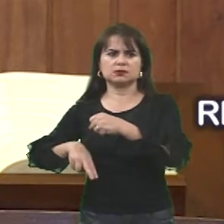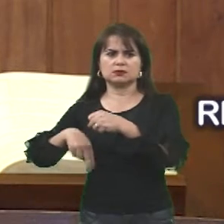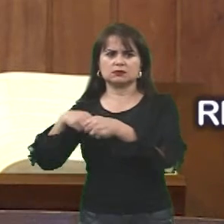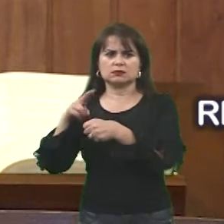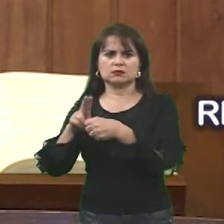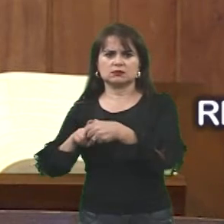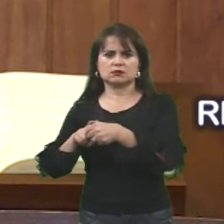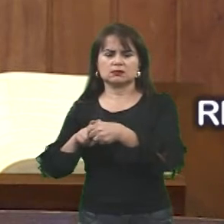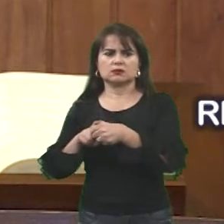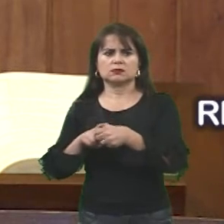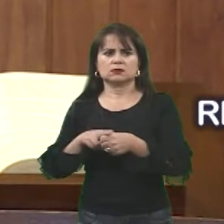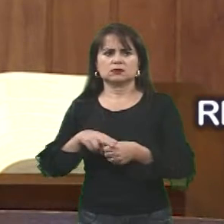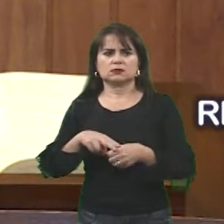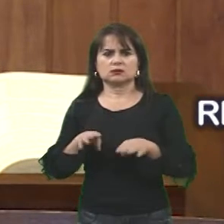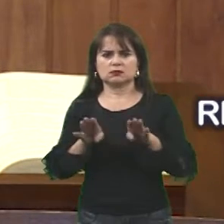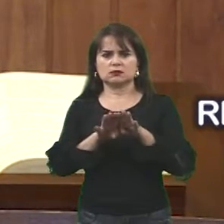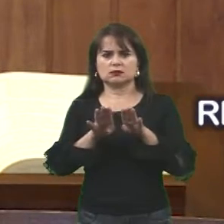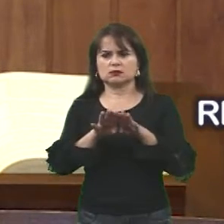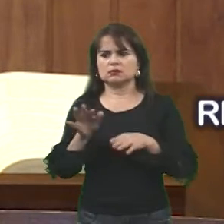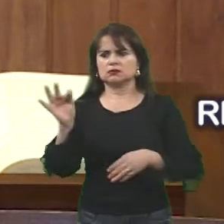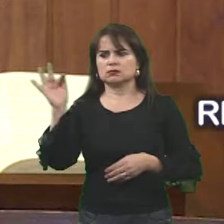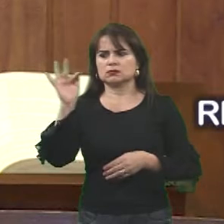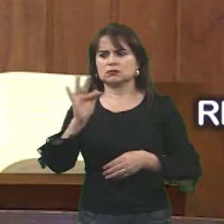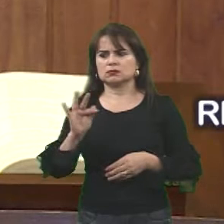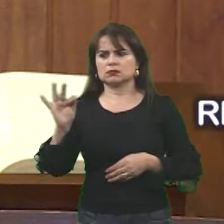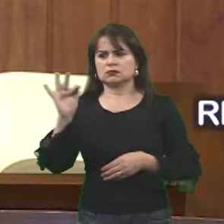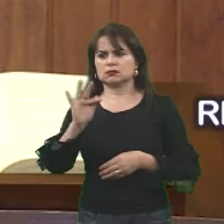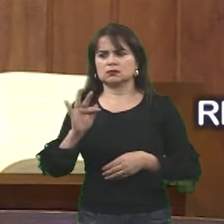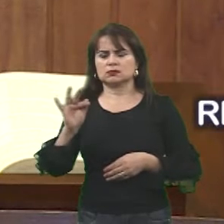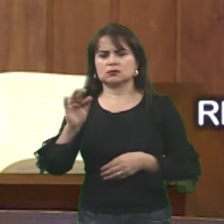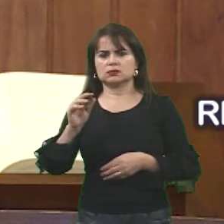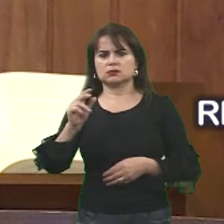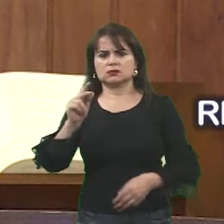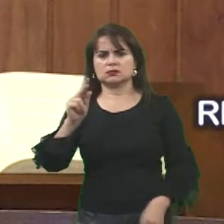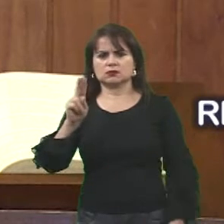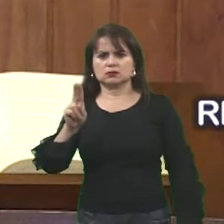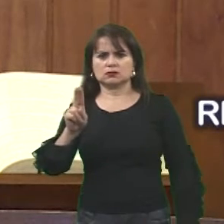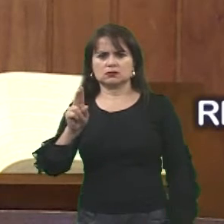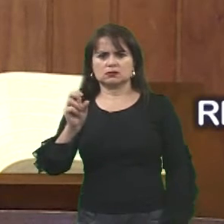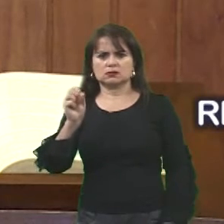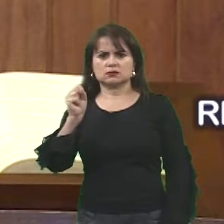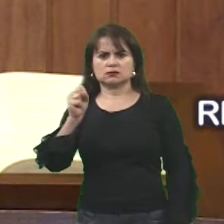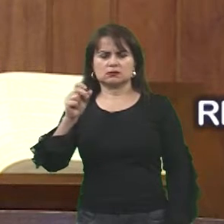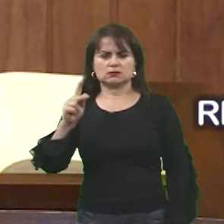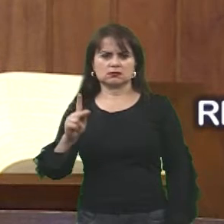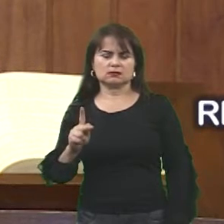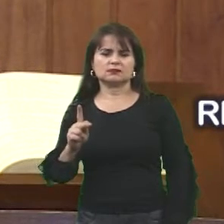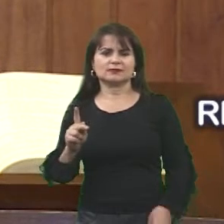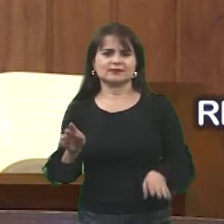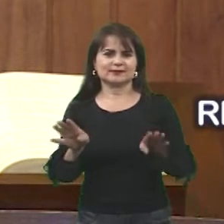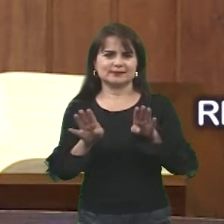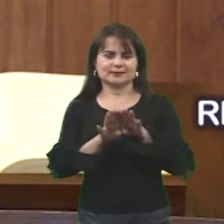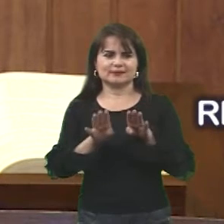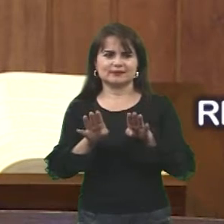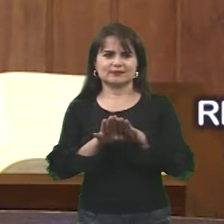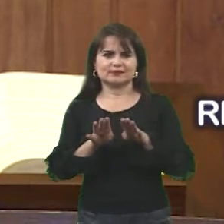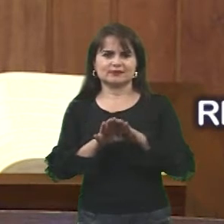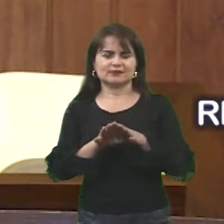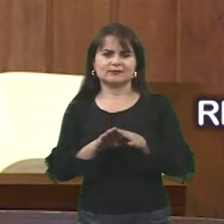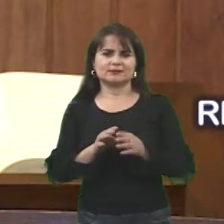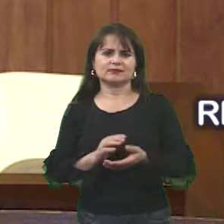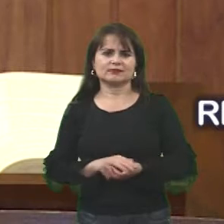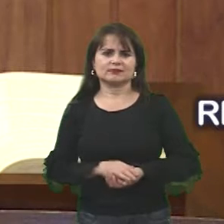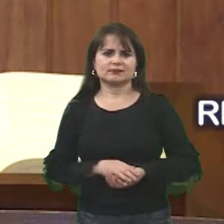Souza e FATEC, funcionários técnicos administrativos da Unesp, Centro Paula Souza,